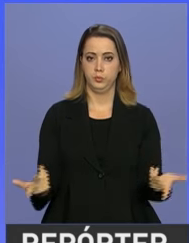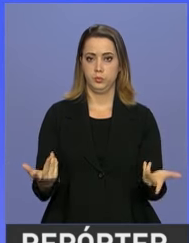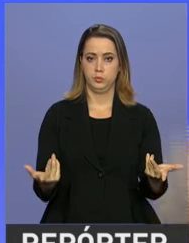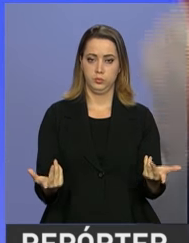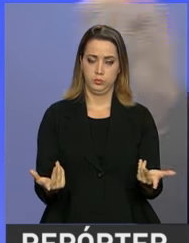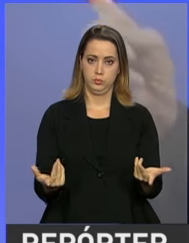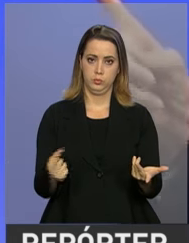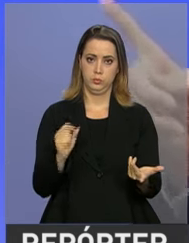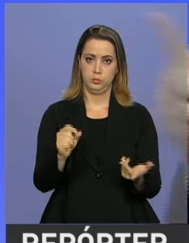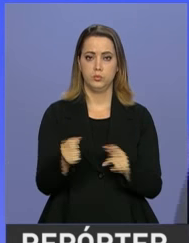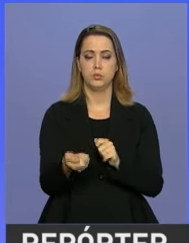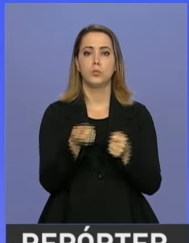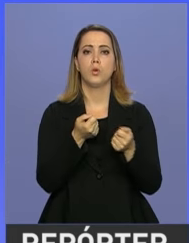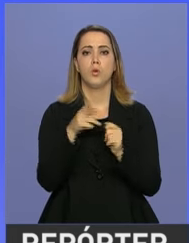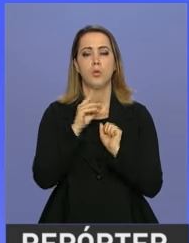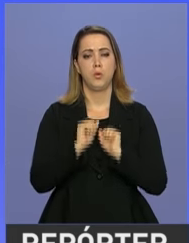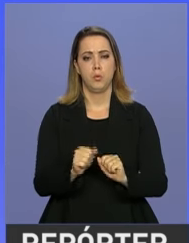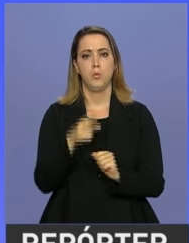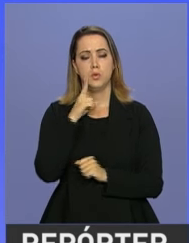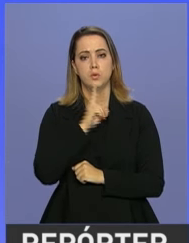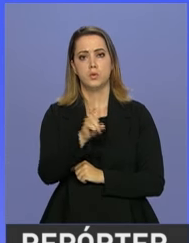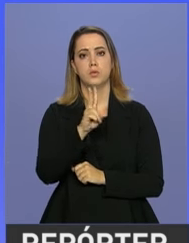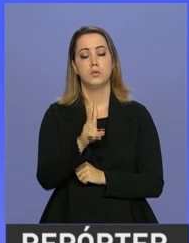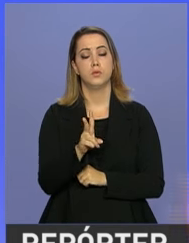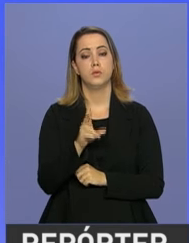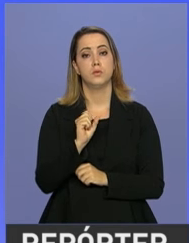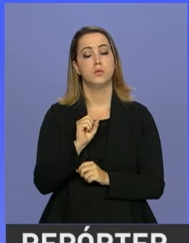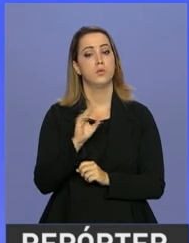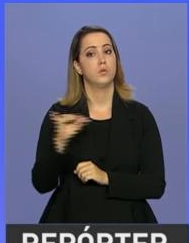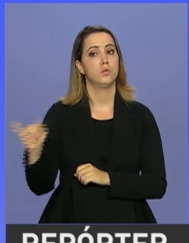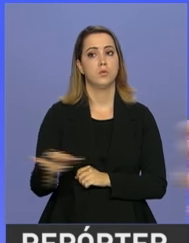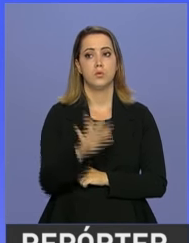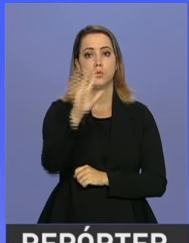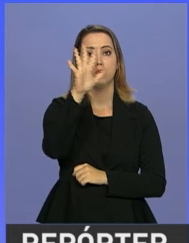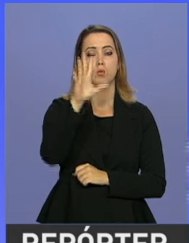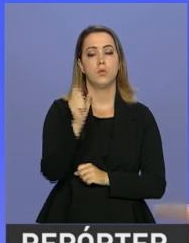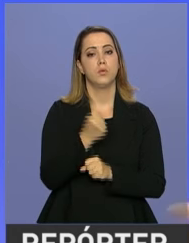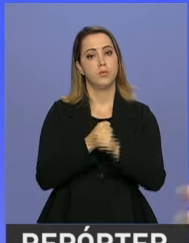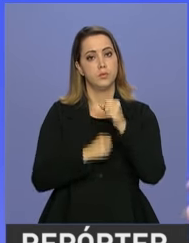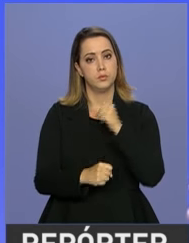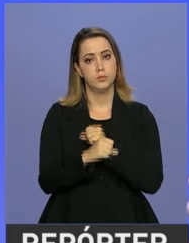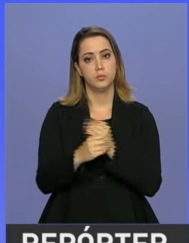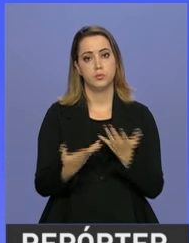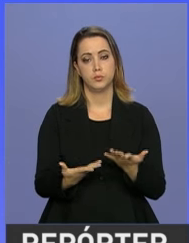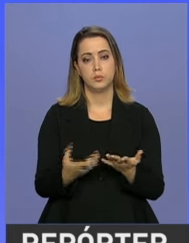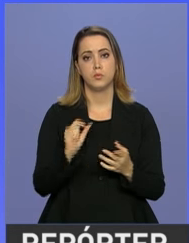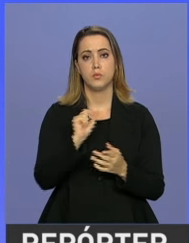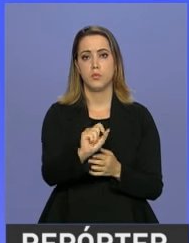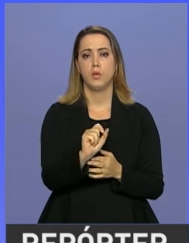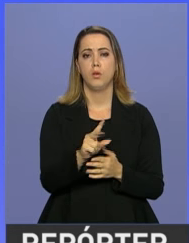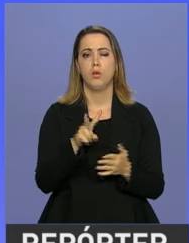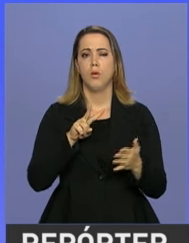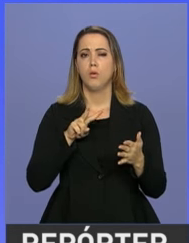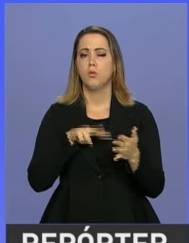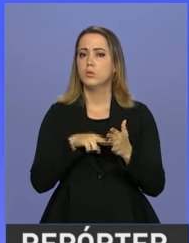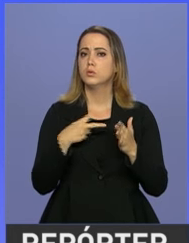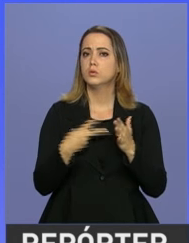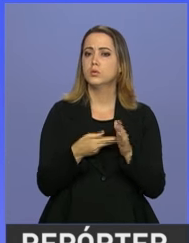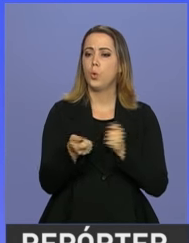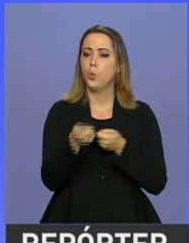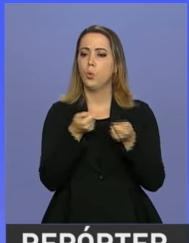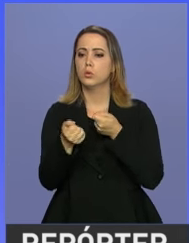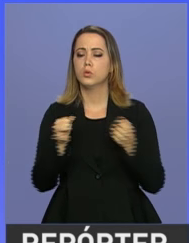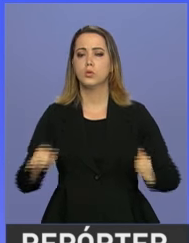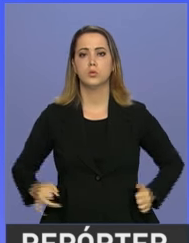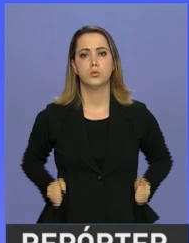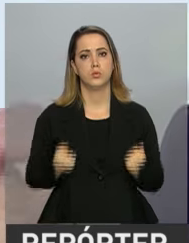É revisável ano a ano apenas pela inflação do ano anterior. Isto visa, portanto, a controlar